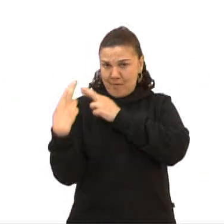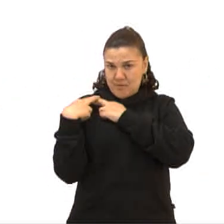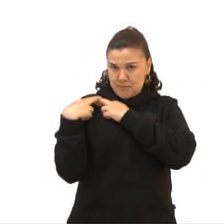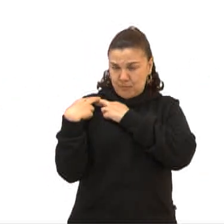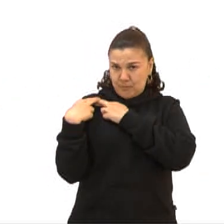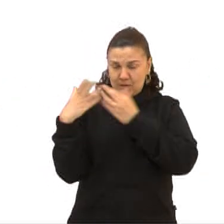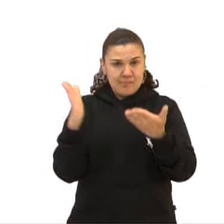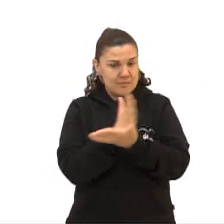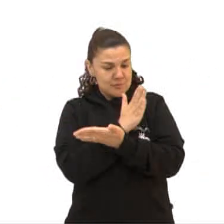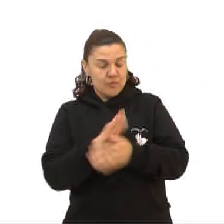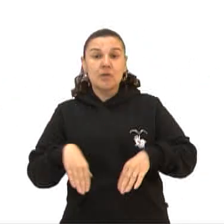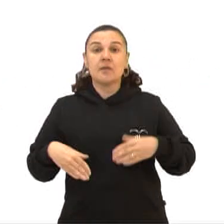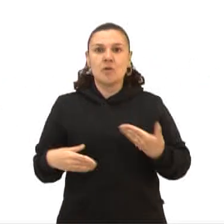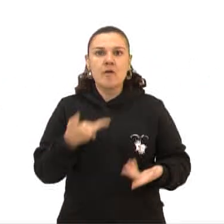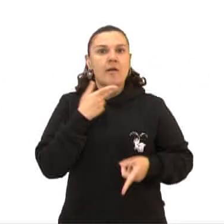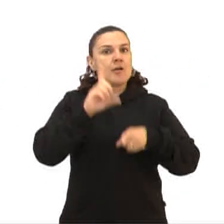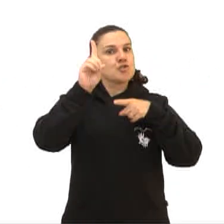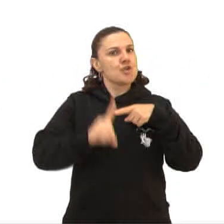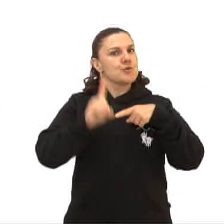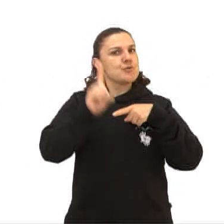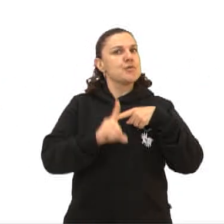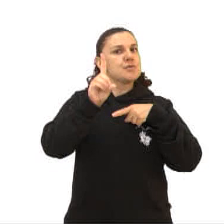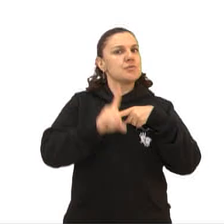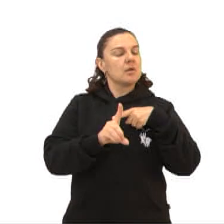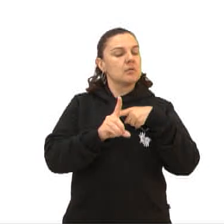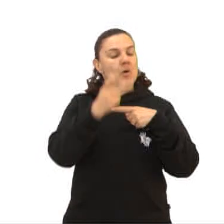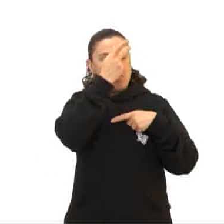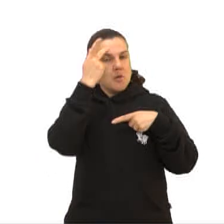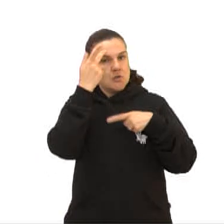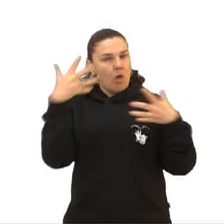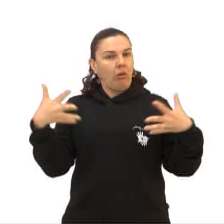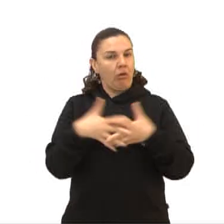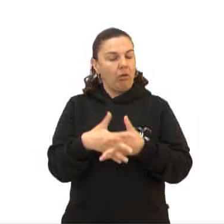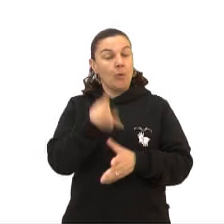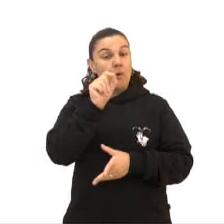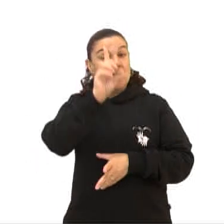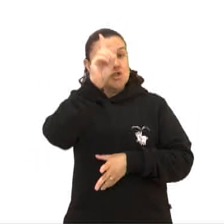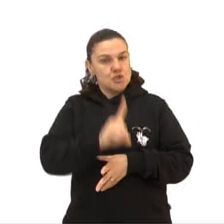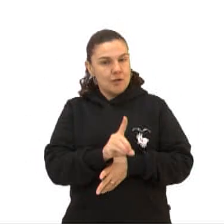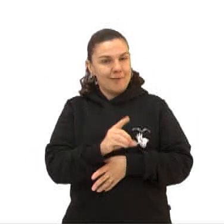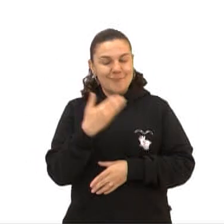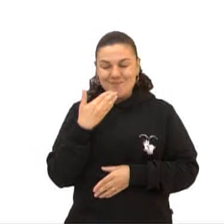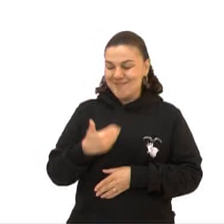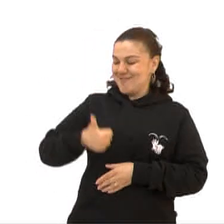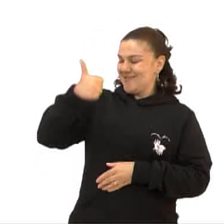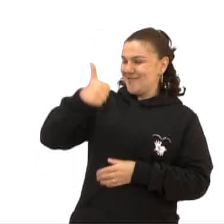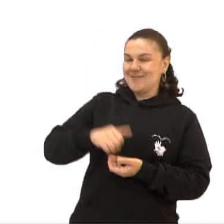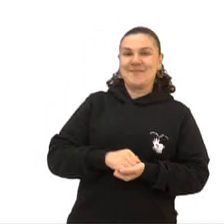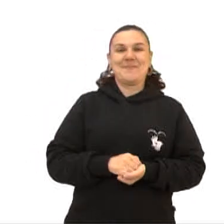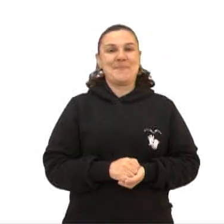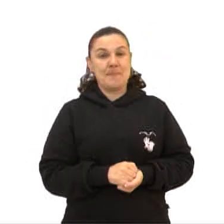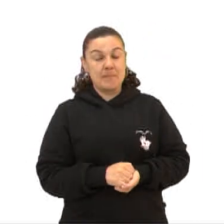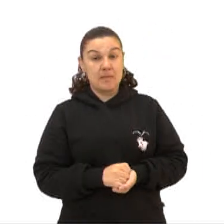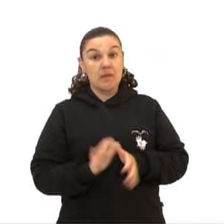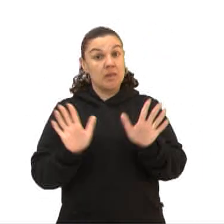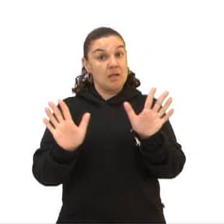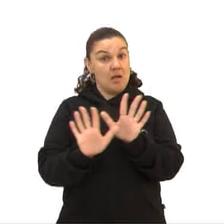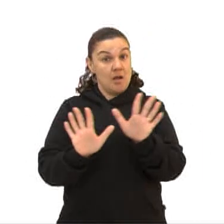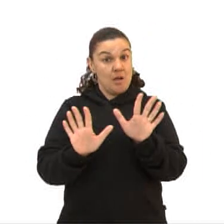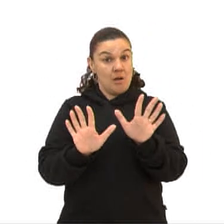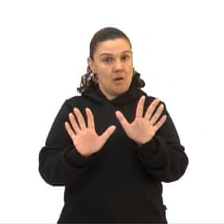nós falamos muito em direitos. E as pessoas confundem direito com privilégio. Quando se fala